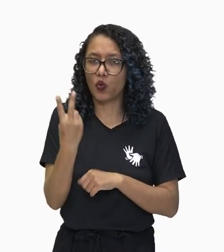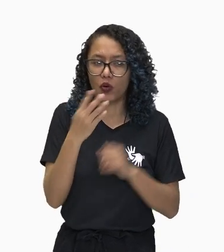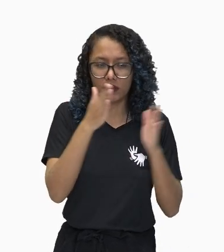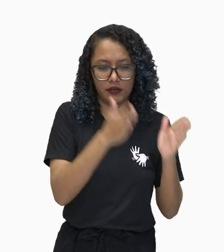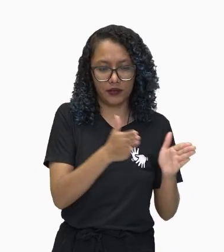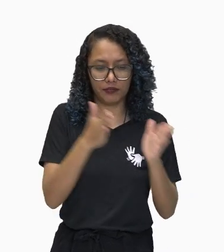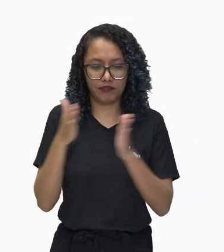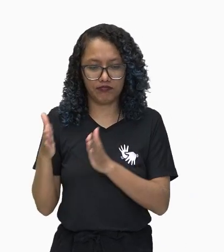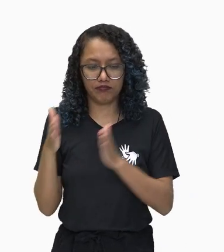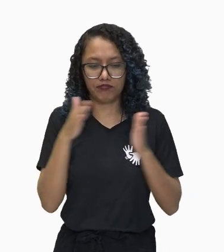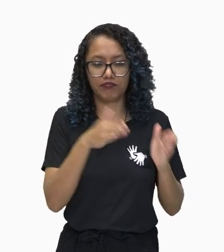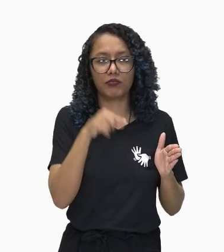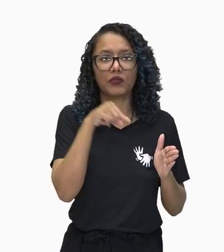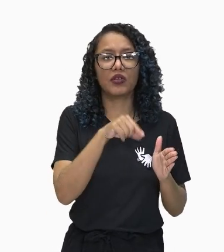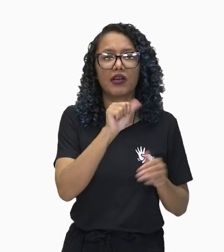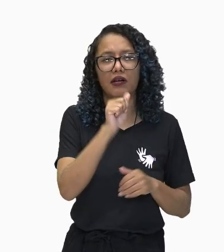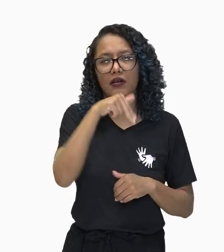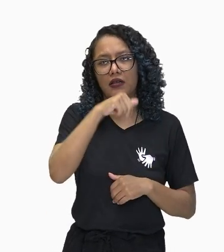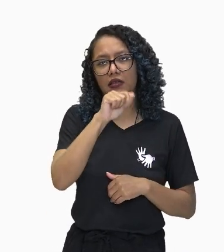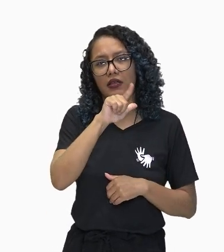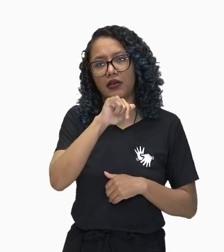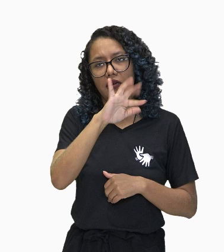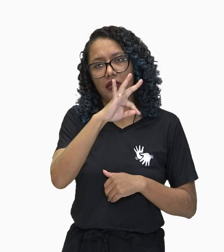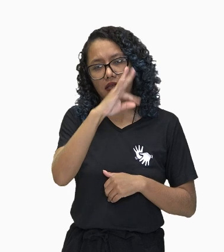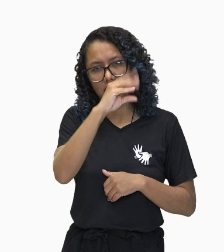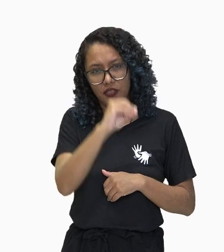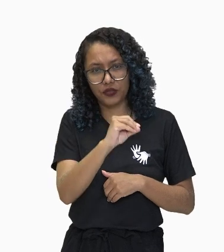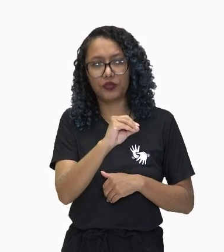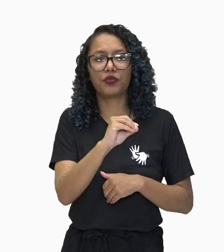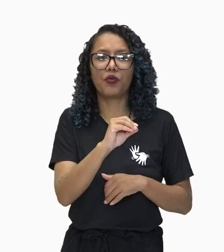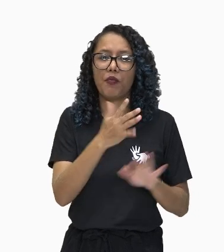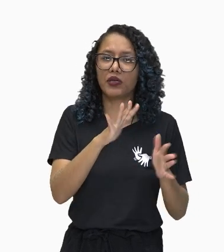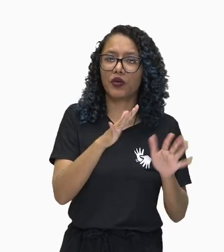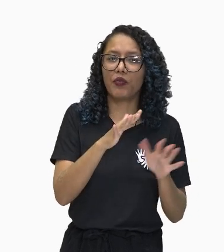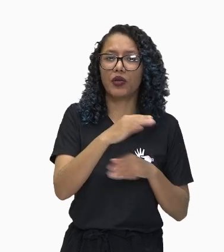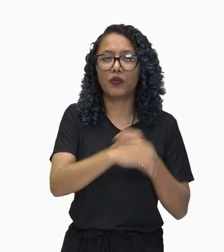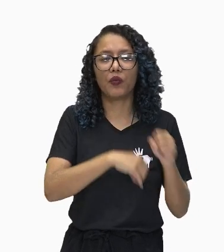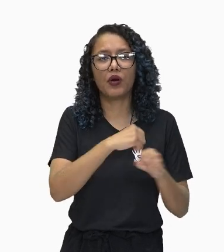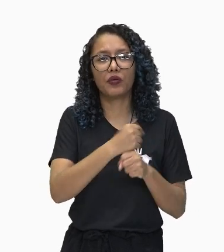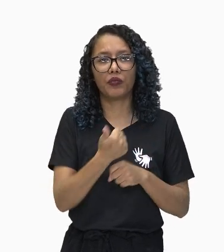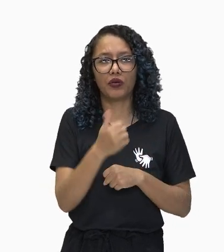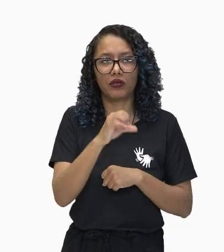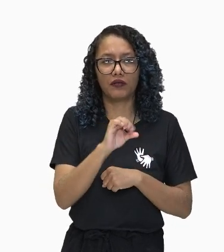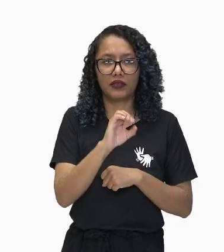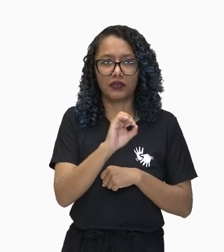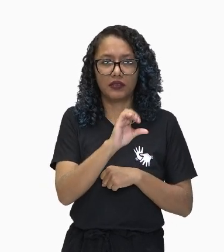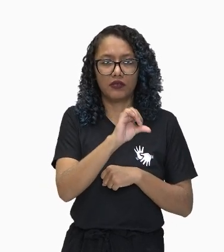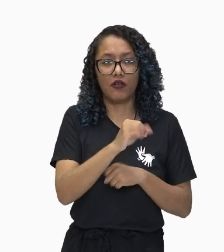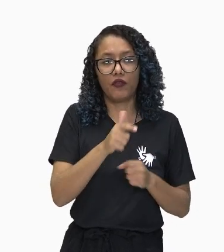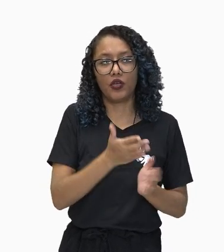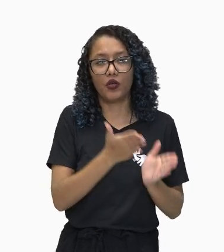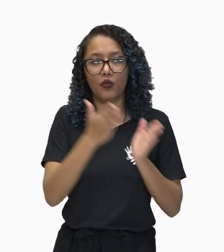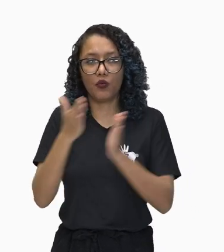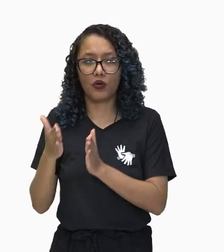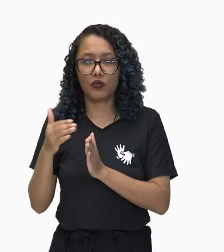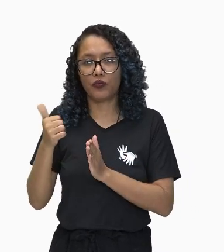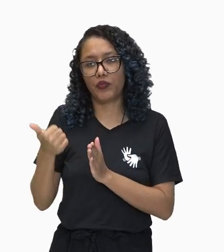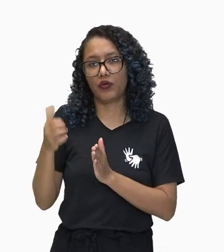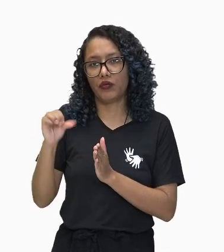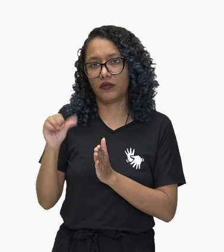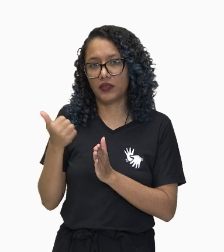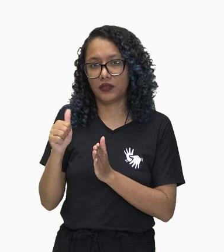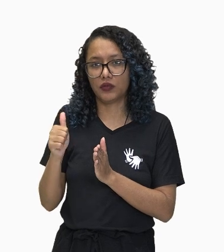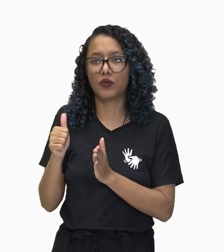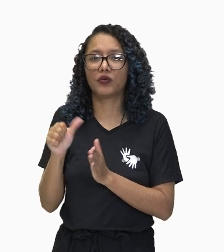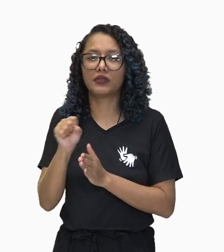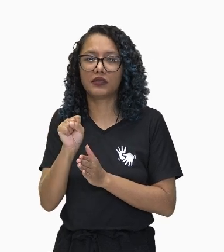cubismo analítico, que aconteceu por volta de 1909, e o sintético, em 1911. A